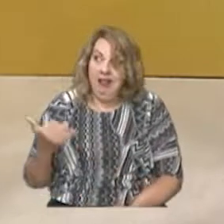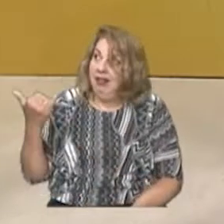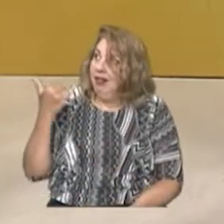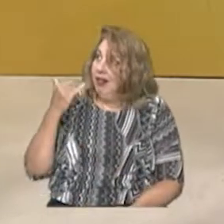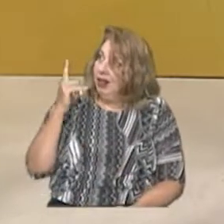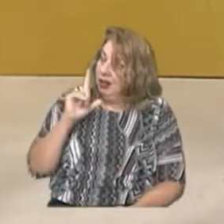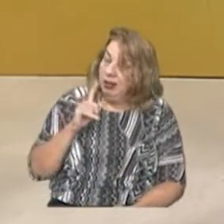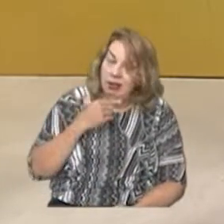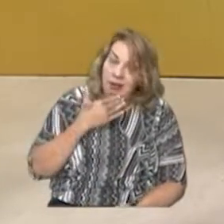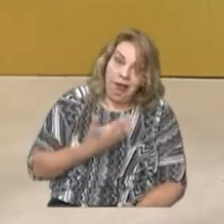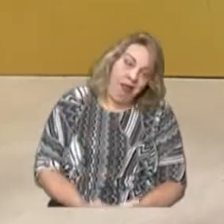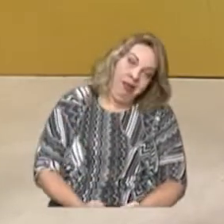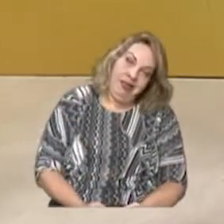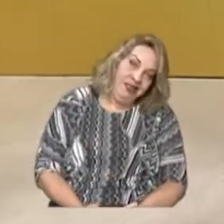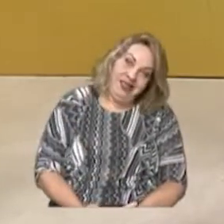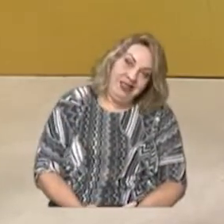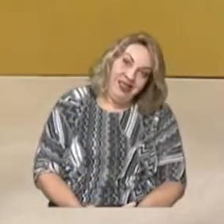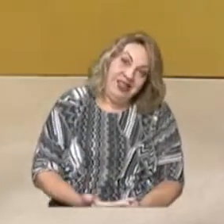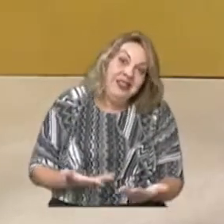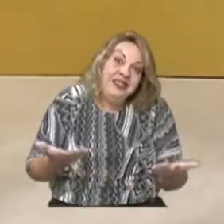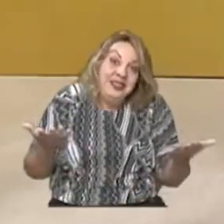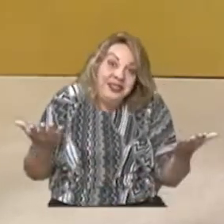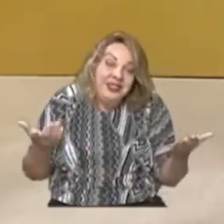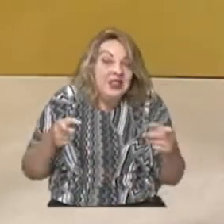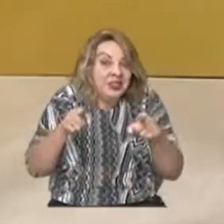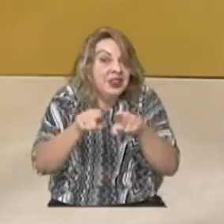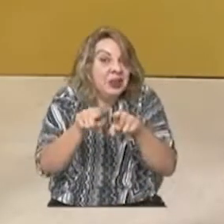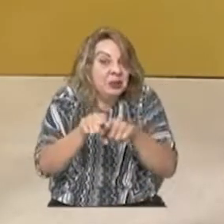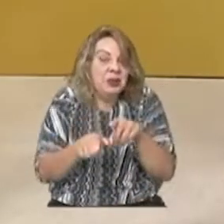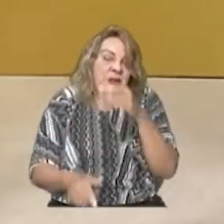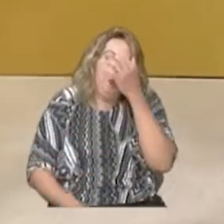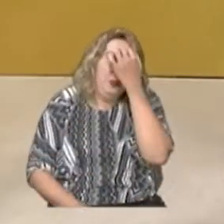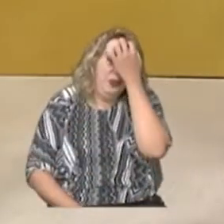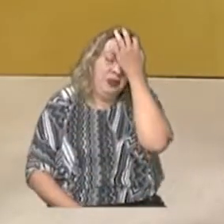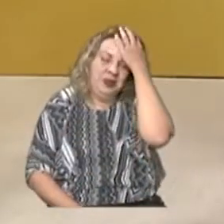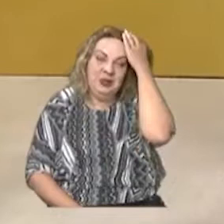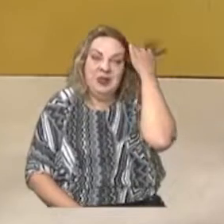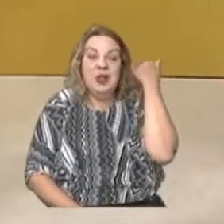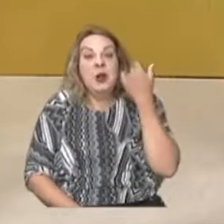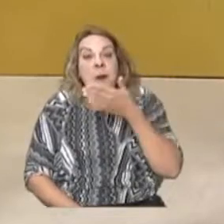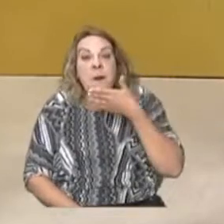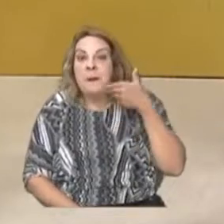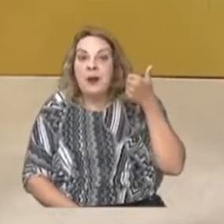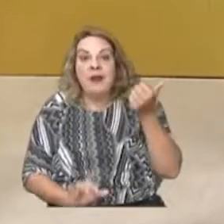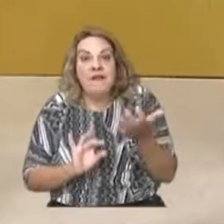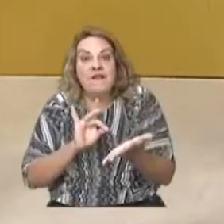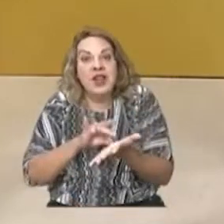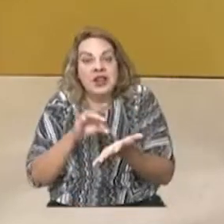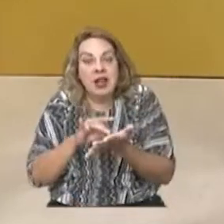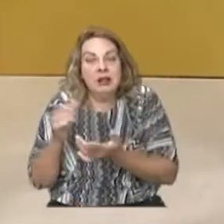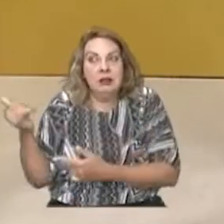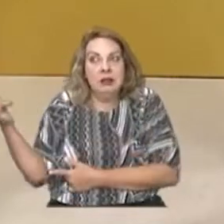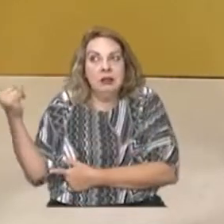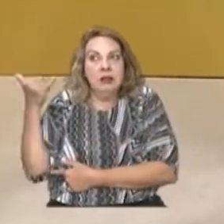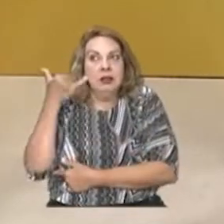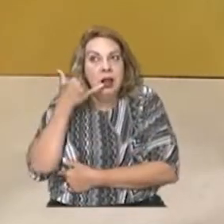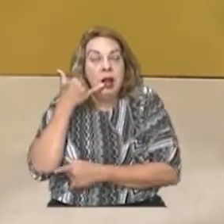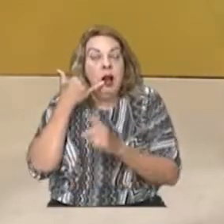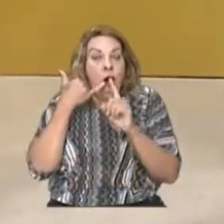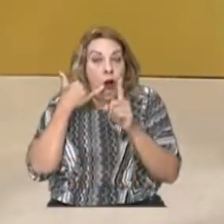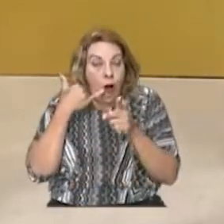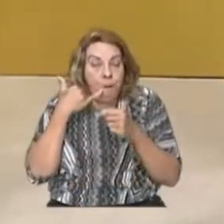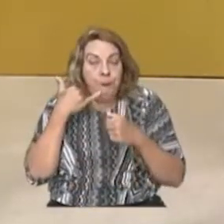te falar. Imagina você receber uma notícia dessa? Não, e o melhor de tudo é que era pura verdade, né? Você recebe a ligação, a notícia,